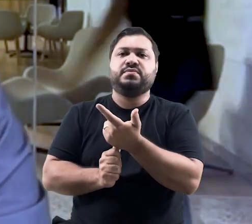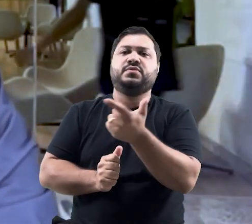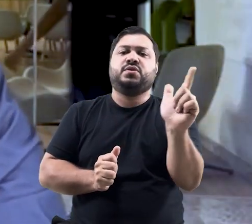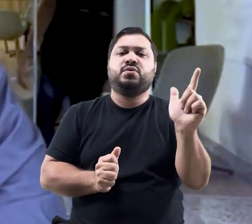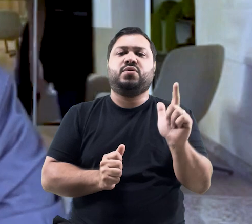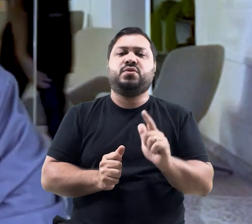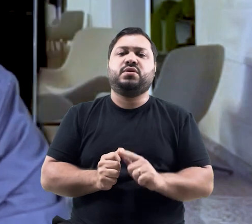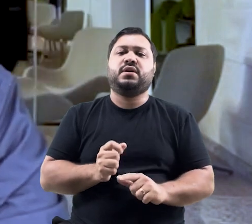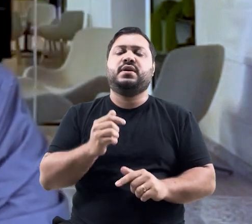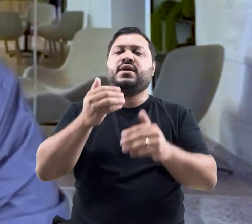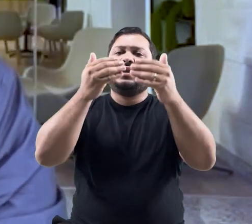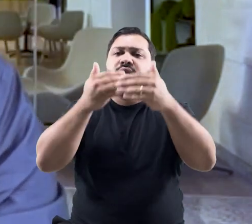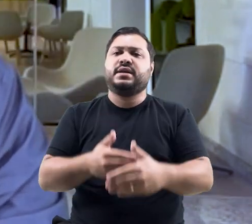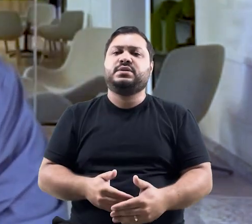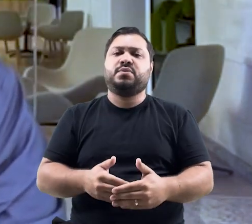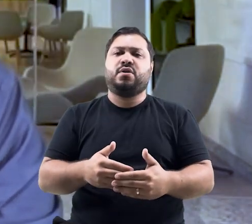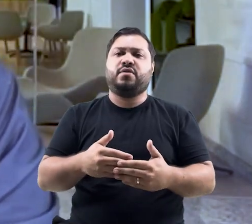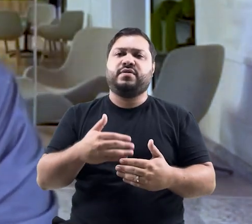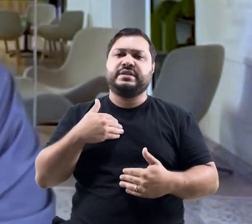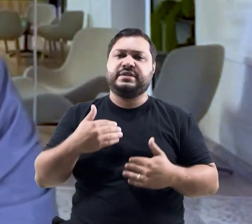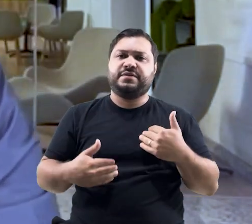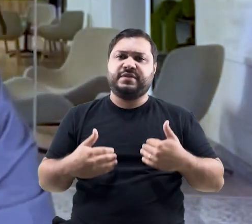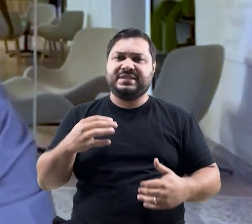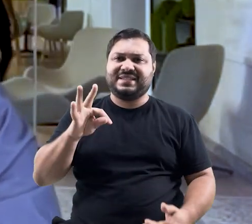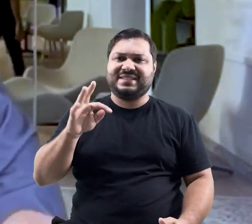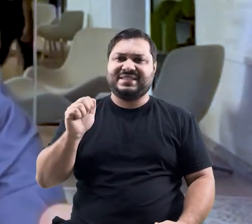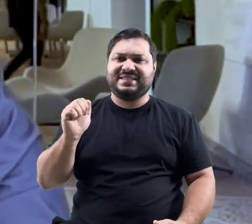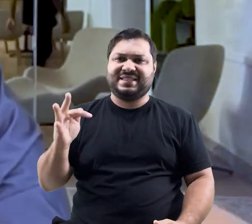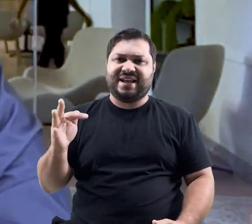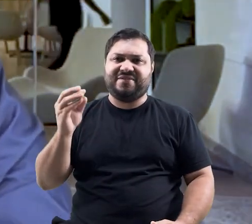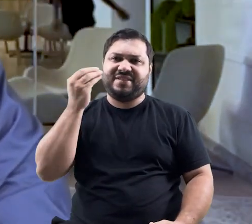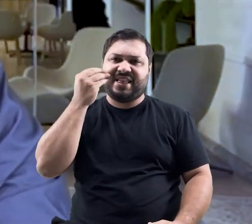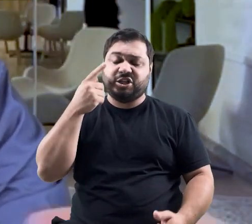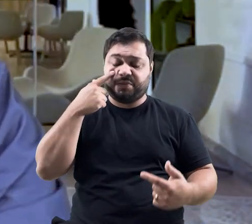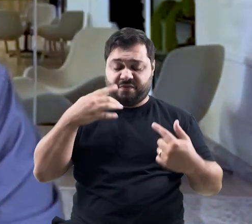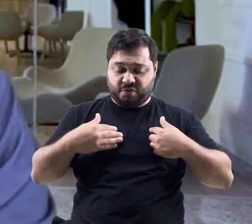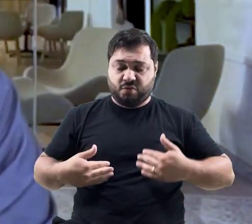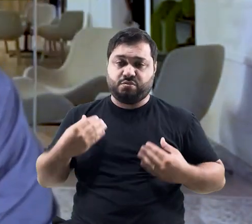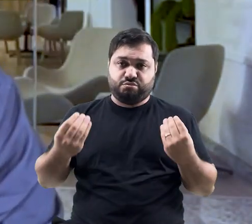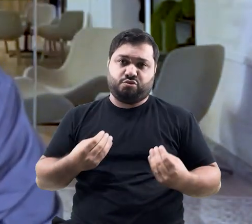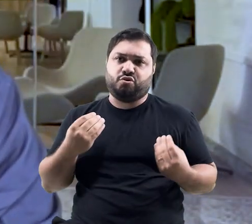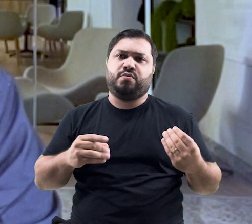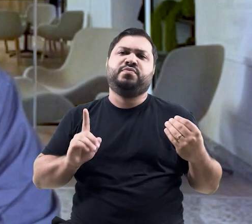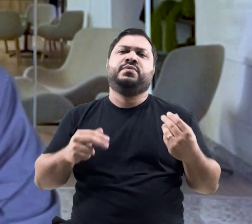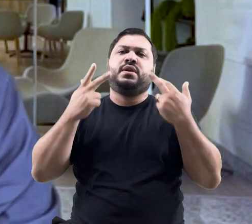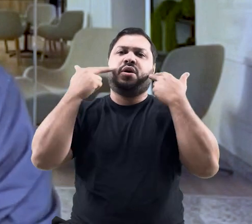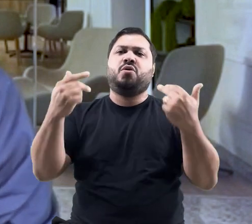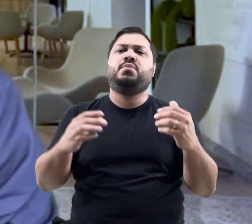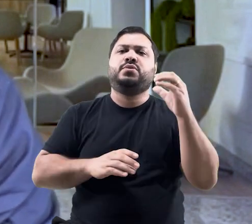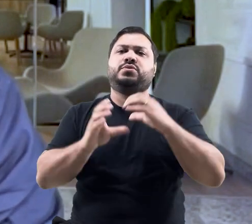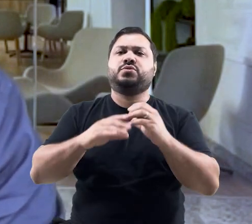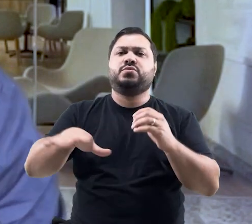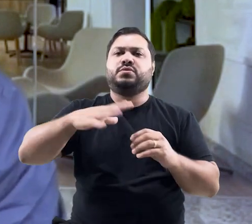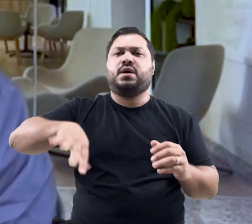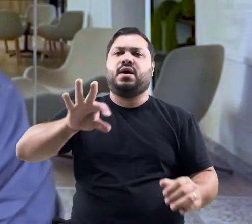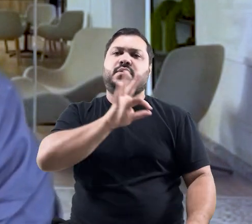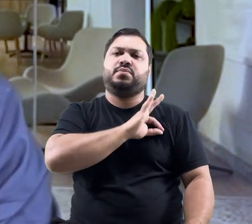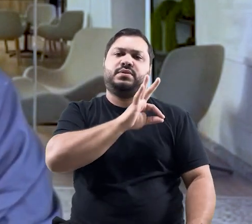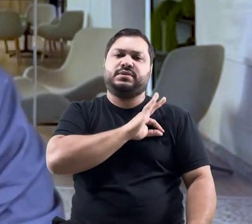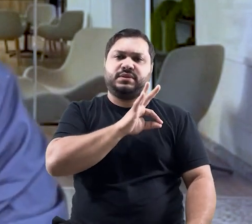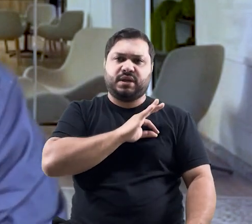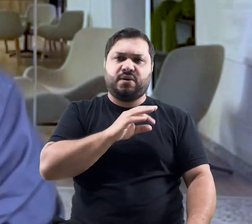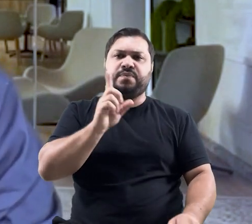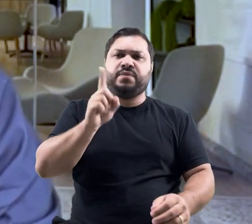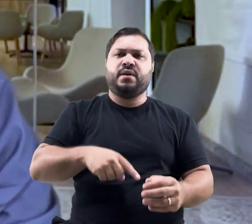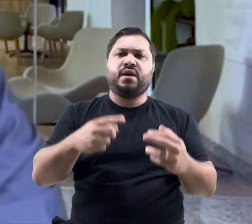intervir. Outra situação, nas provas físicas, no chamado TAF, que é o teste de aptidão física, muito comum nos concursos da